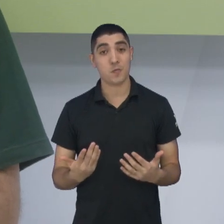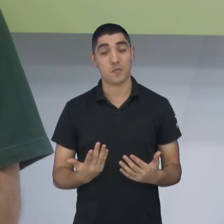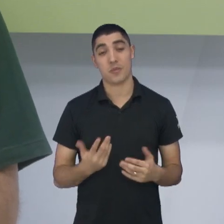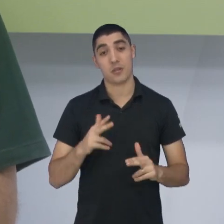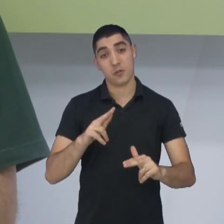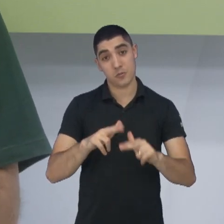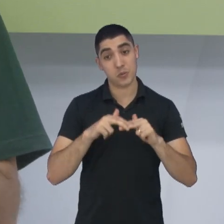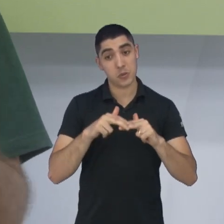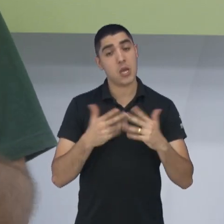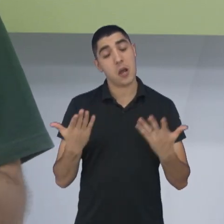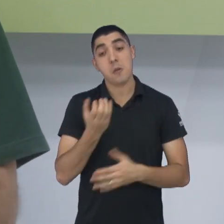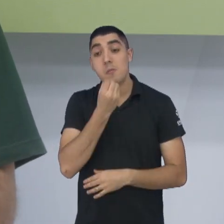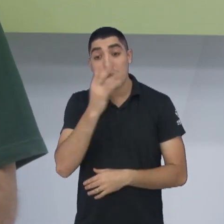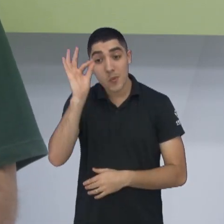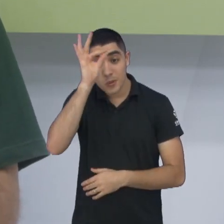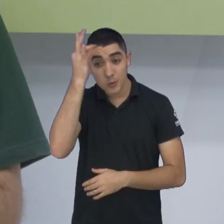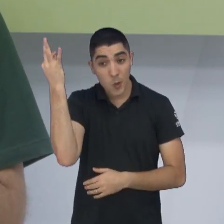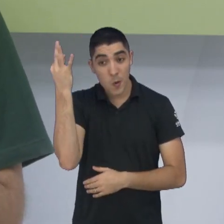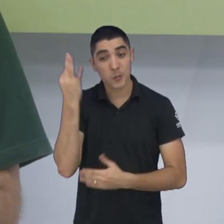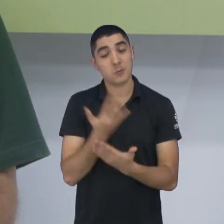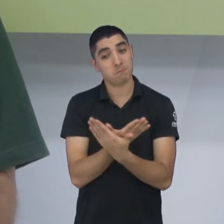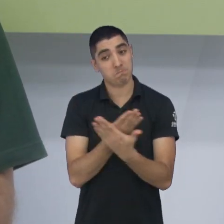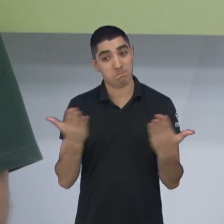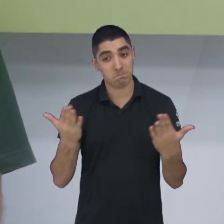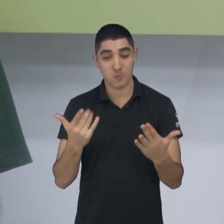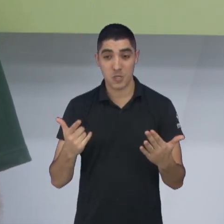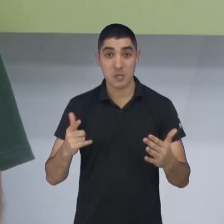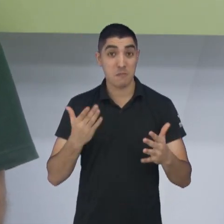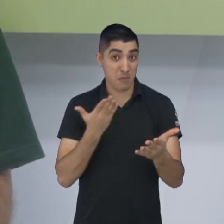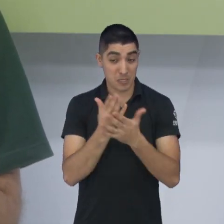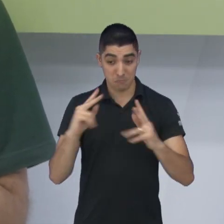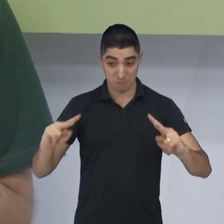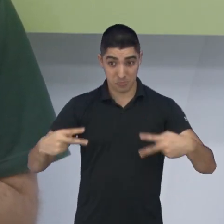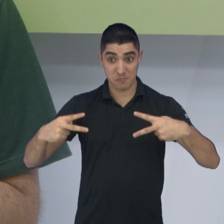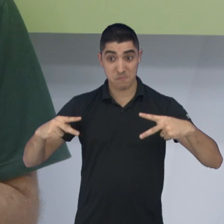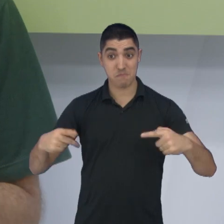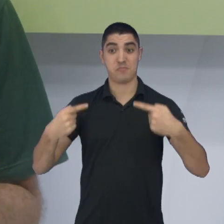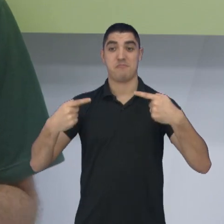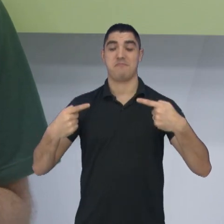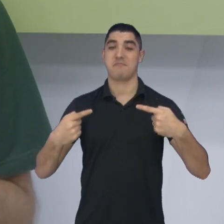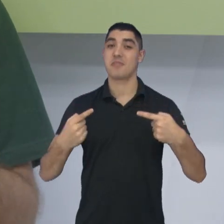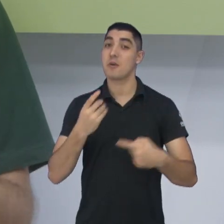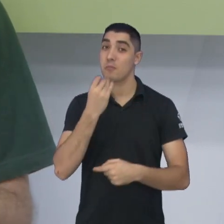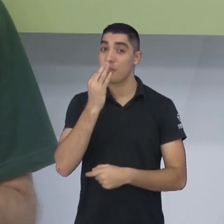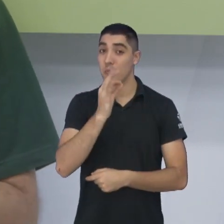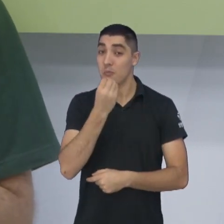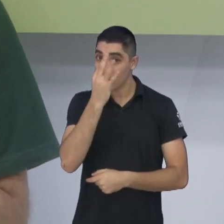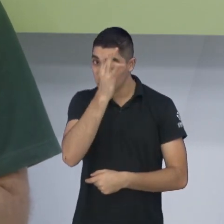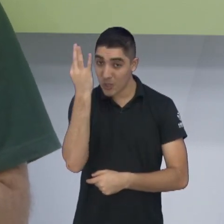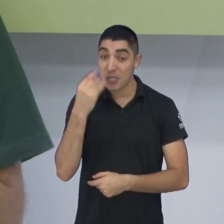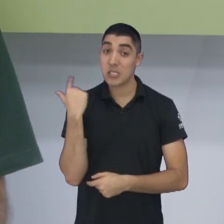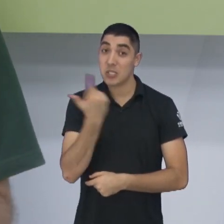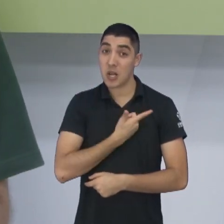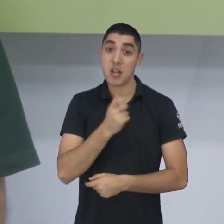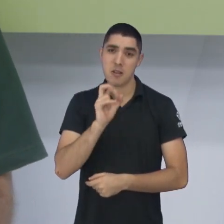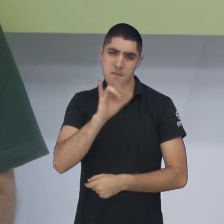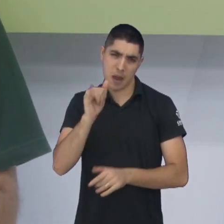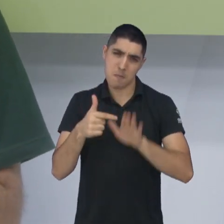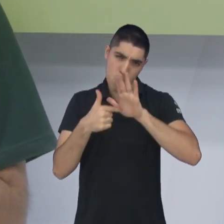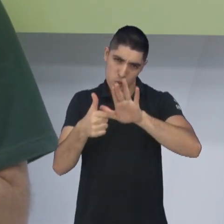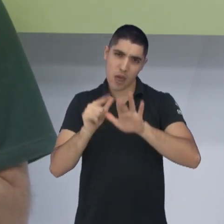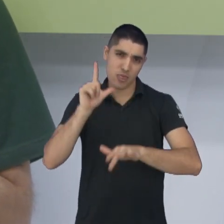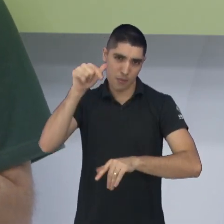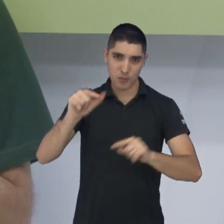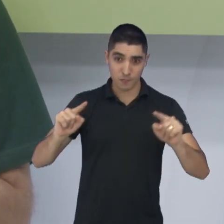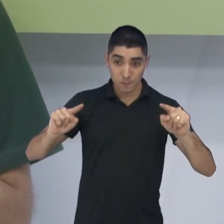semifinal. Boa sorte aí para o pessoal que vai para a semifinal, para os times que vão para a semifinal. E a gente espera, caso a gente vá cobrir, certamente a gente vai cobrir